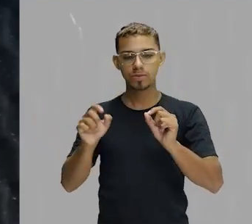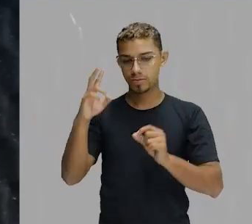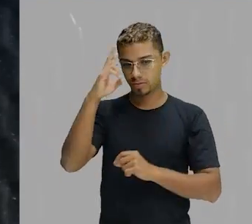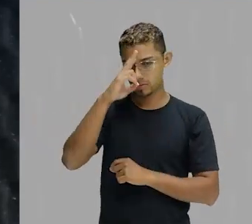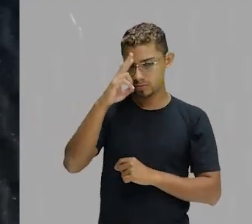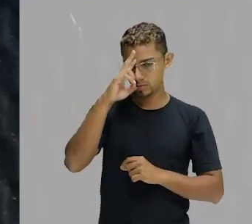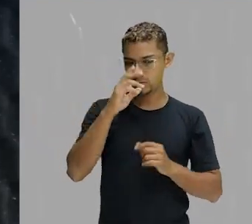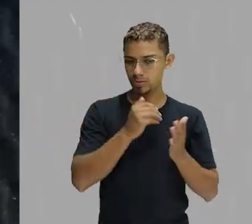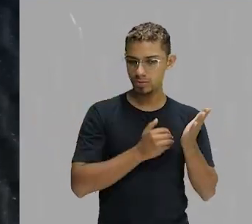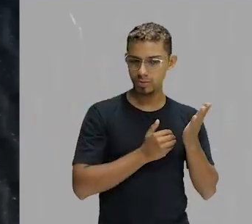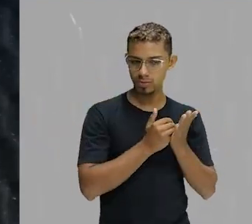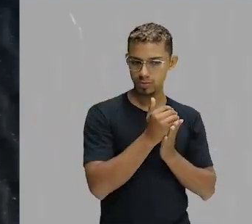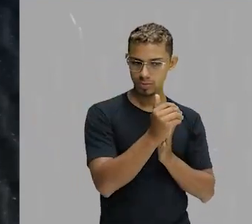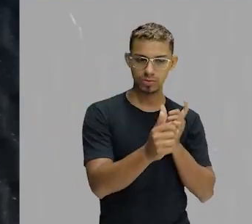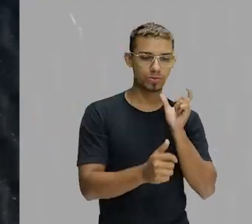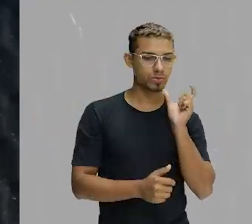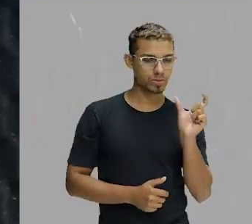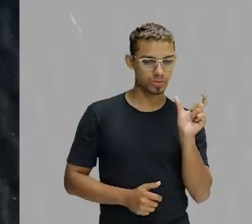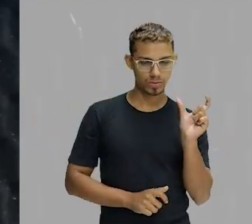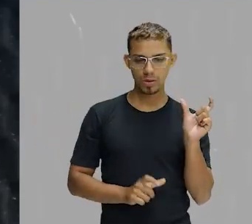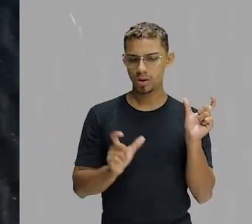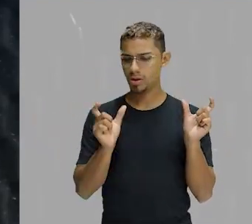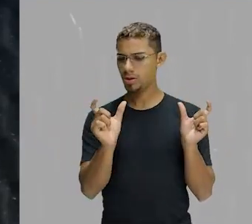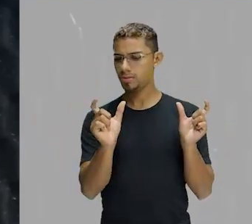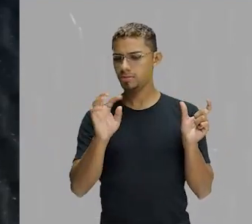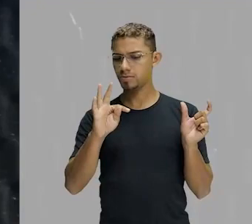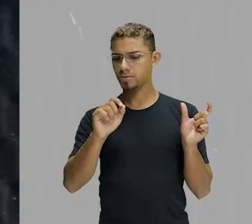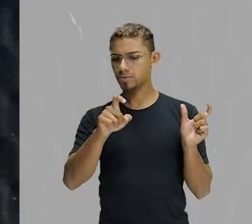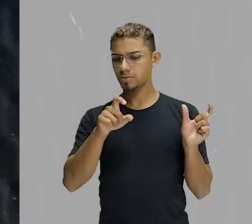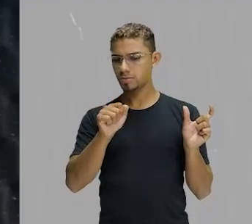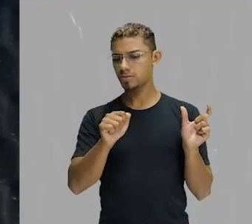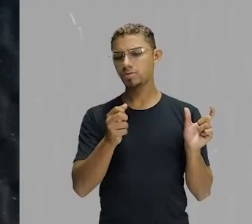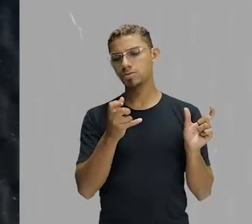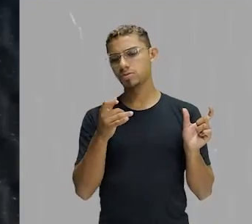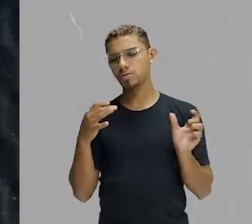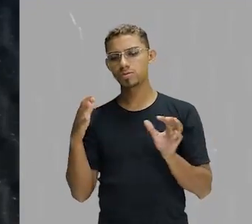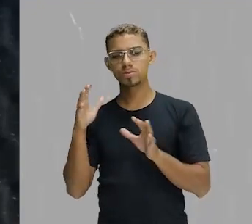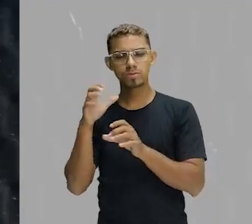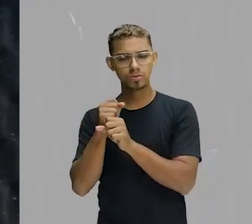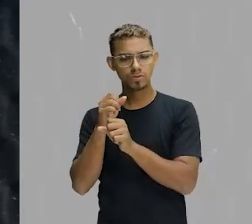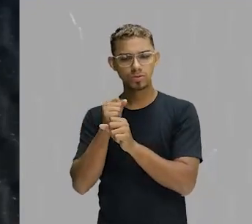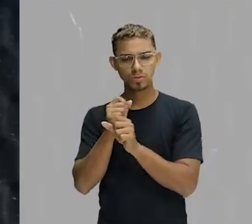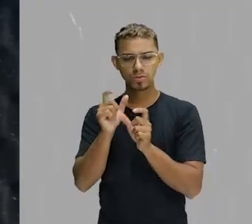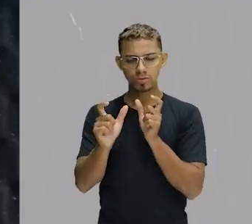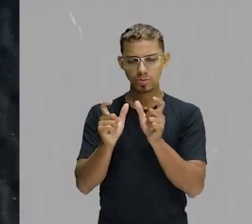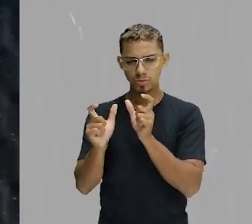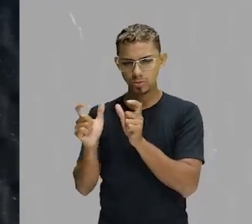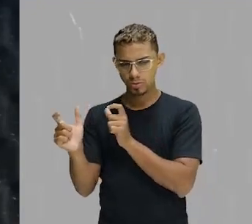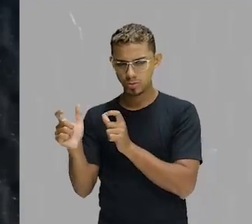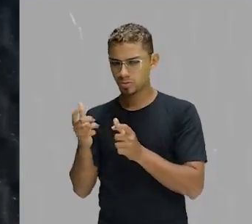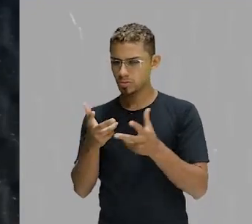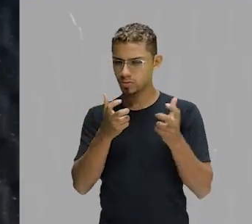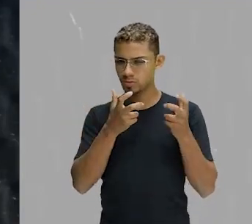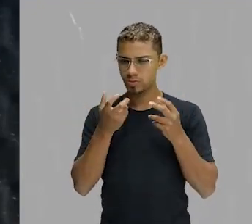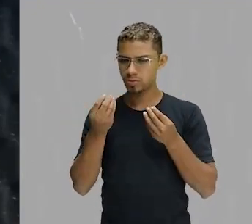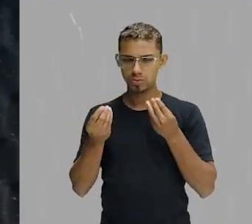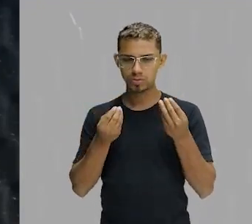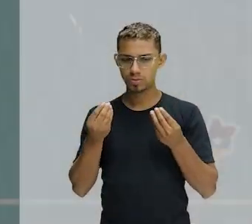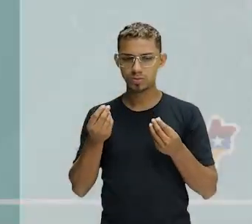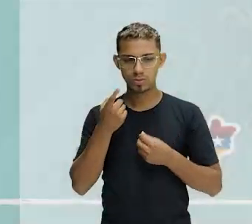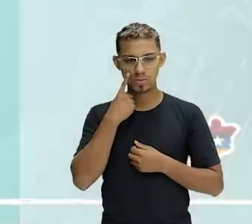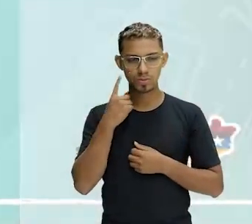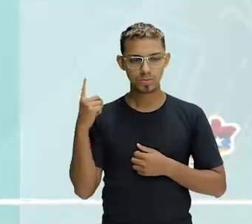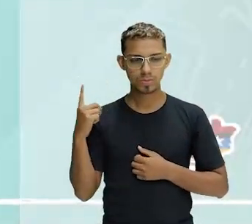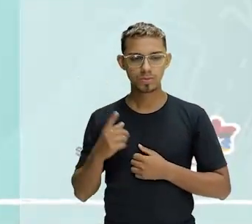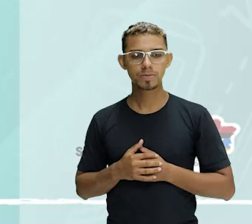valor inicial lá, lembrar da taxa e vamos fazer alguns cálculos ajustando, tá? Para perceber como é que isso vai acontecer.